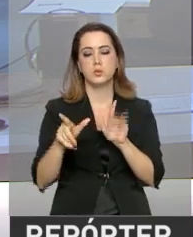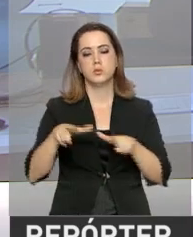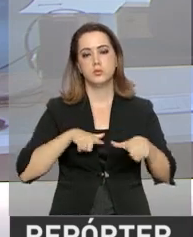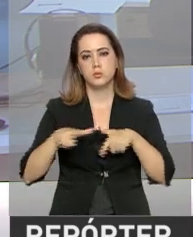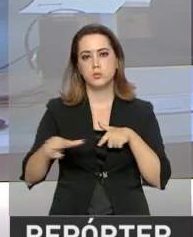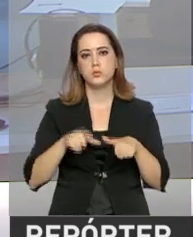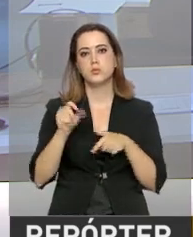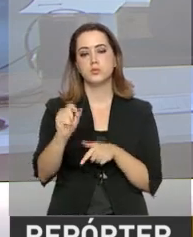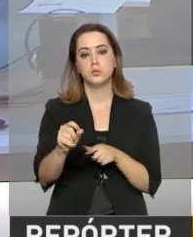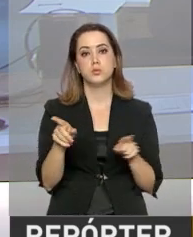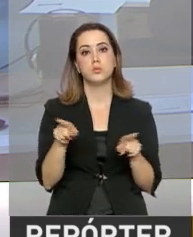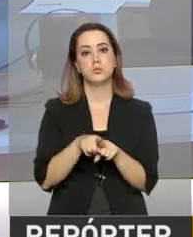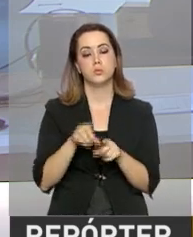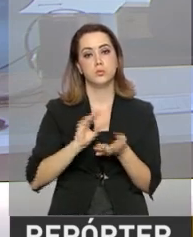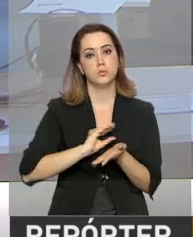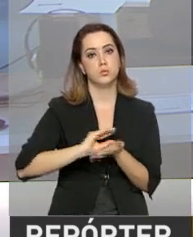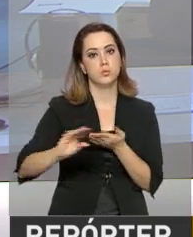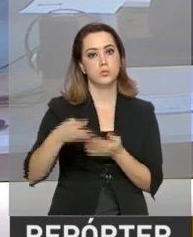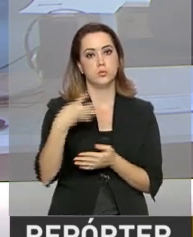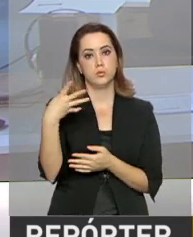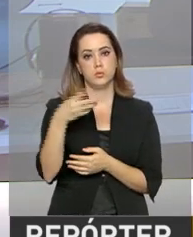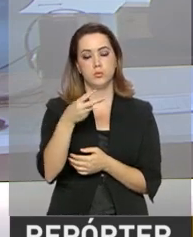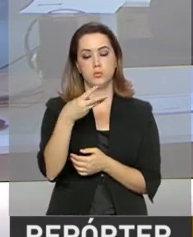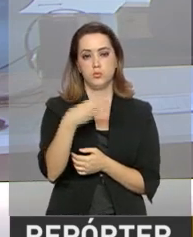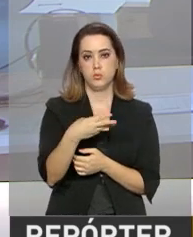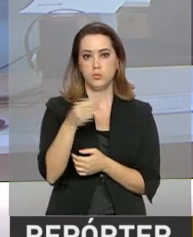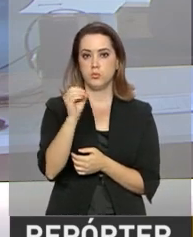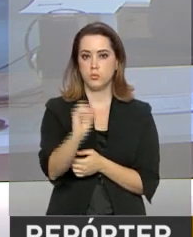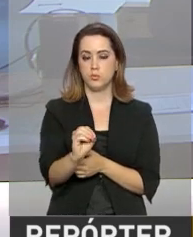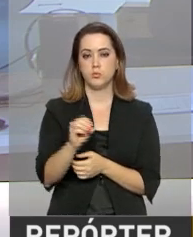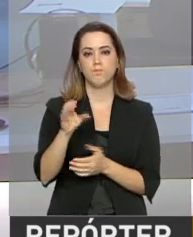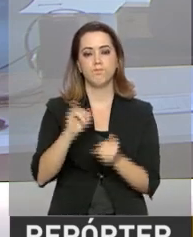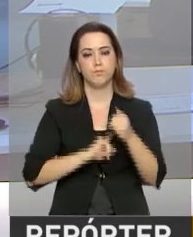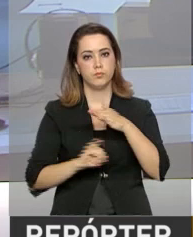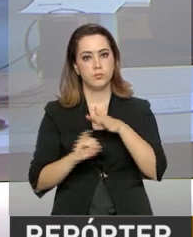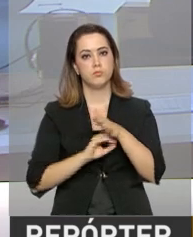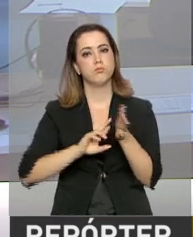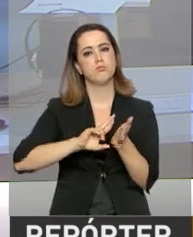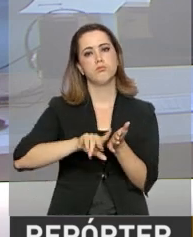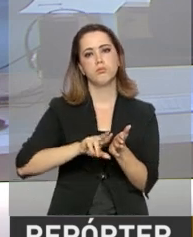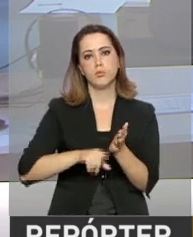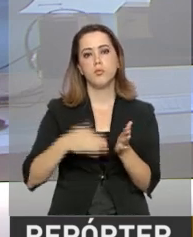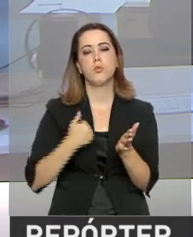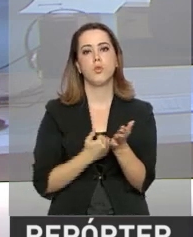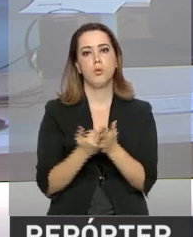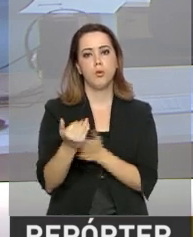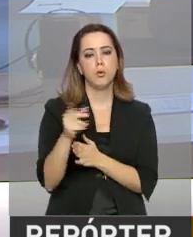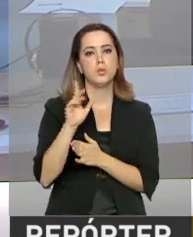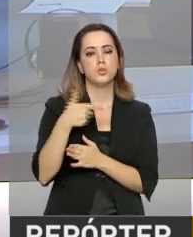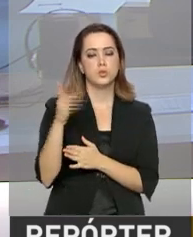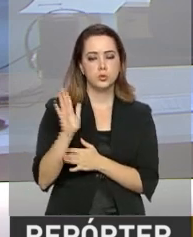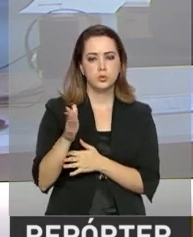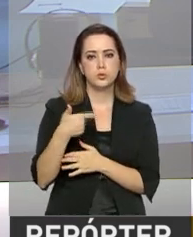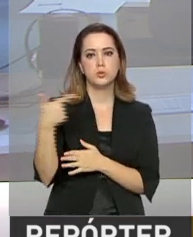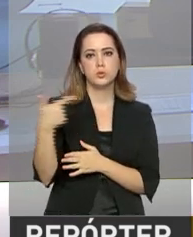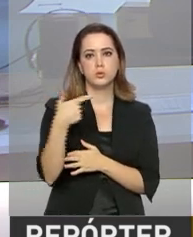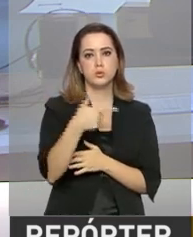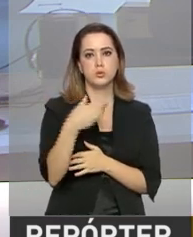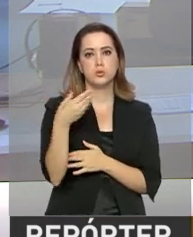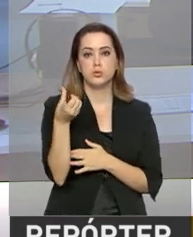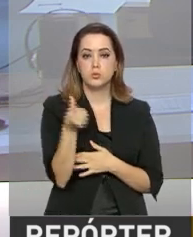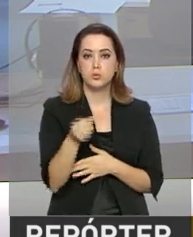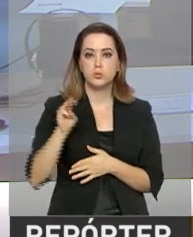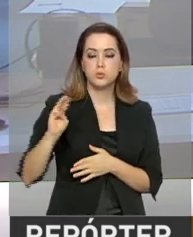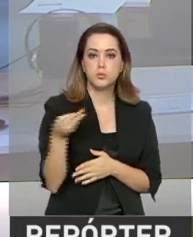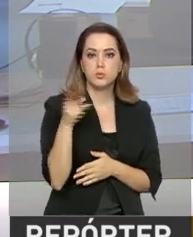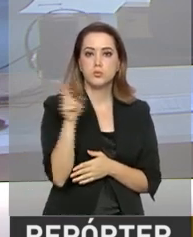Os recursos devem atender cerca de 430 instituições. Desde maio, foram liberados 226 milhões de reais